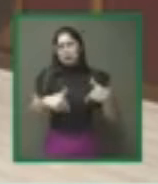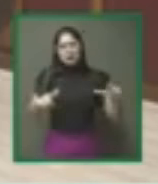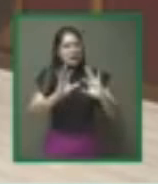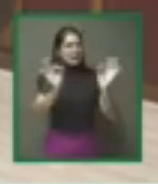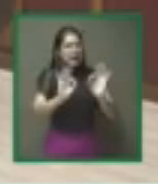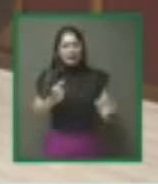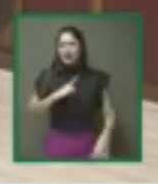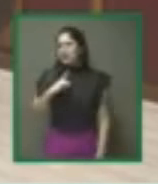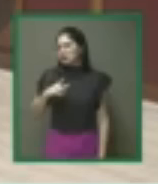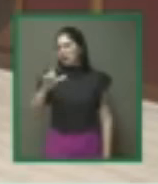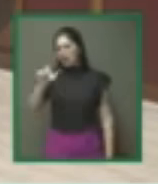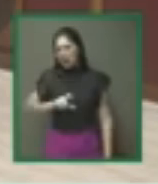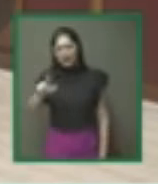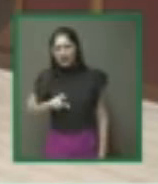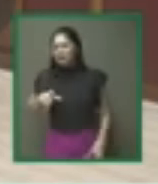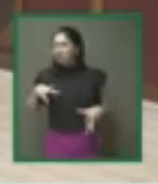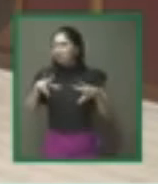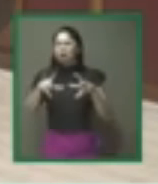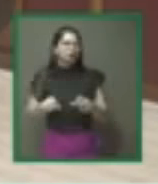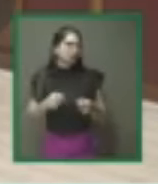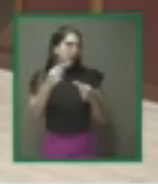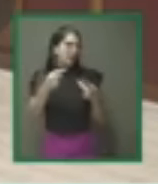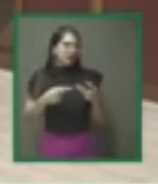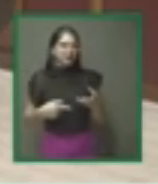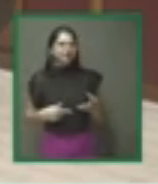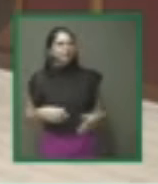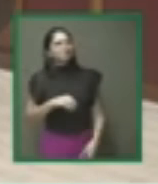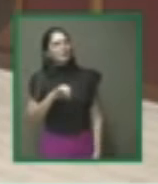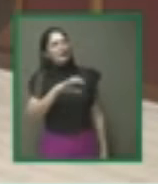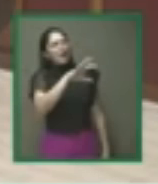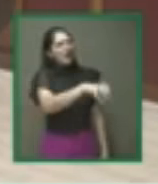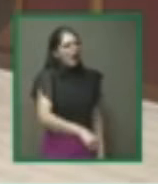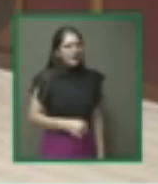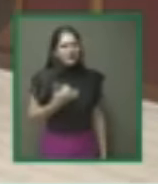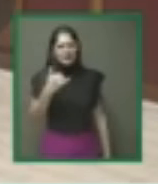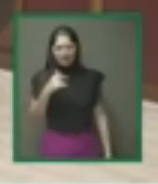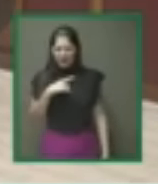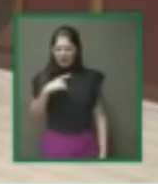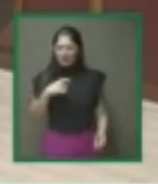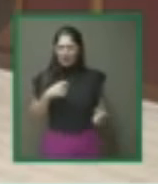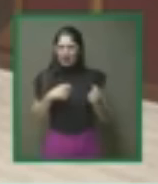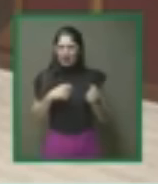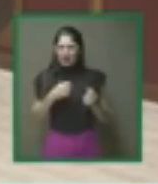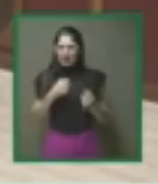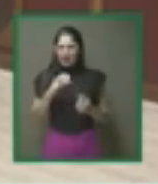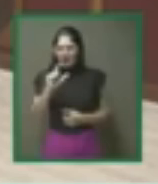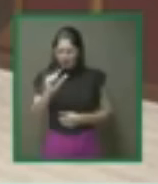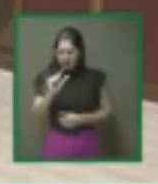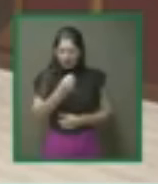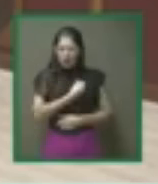ficava com o meu cartão, ele tinha a senha. Esse cartão, esse celular que ele levou, ele tinha chip? Ele tinha